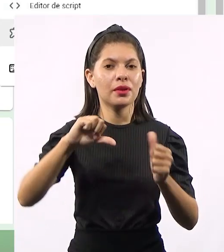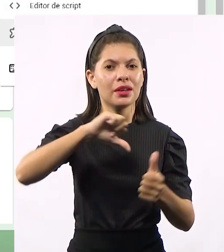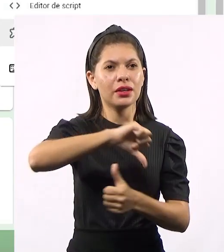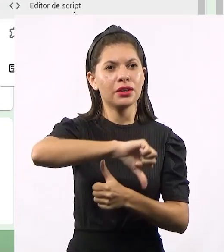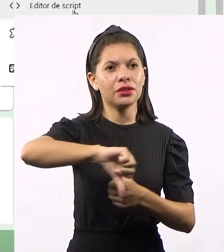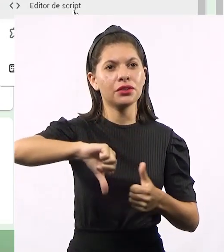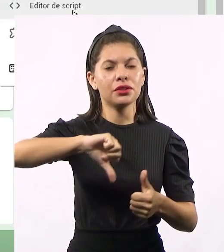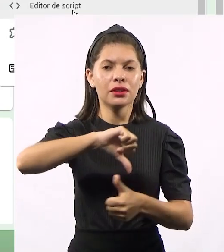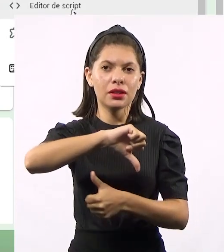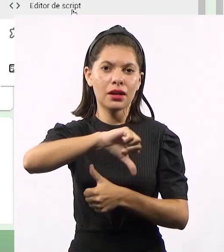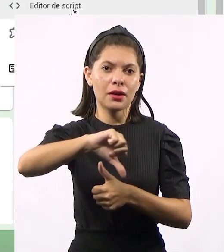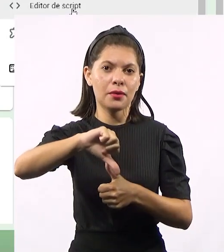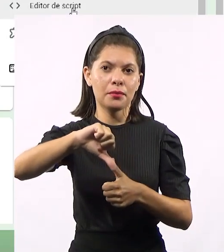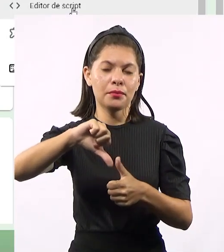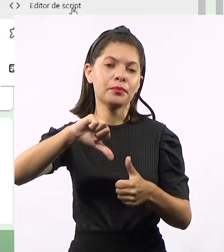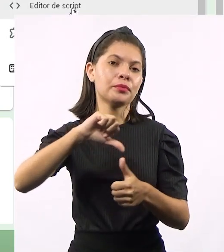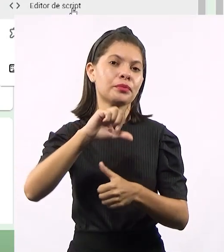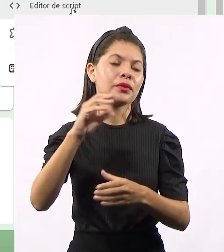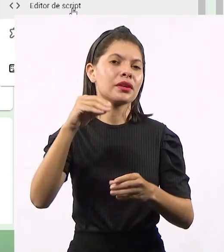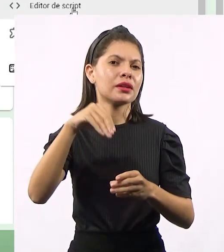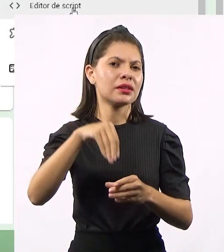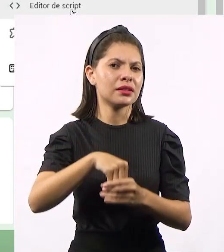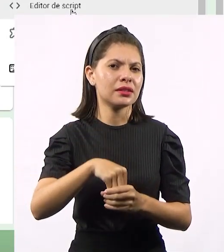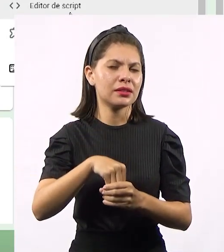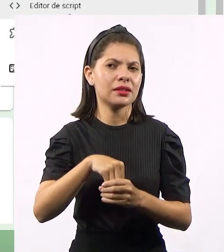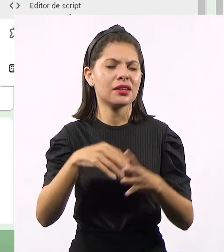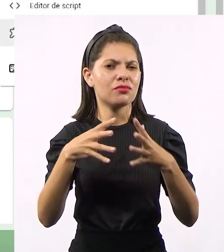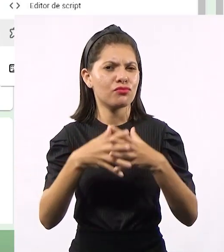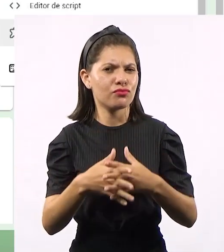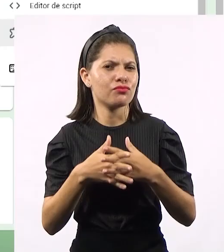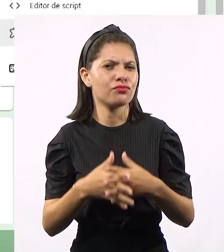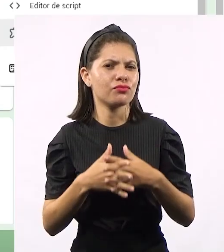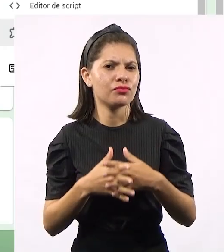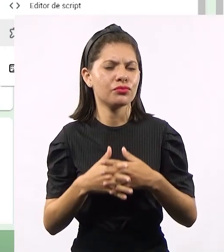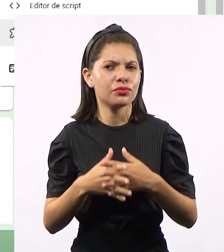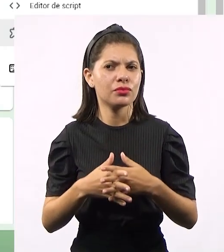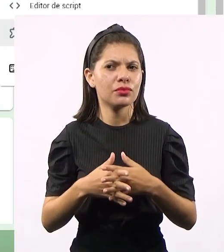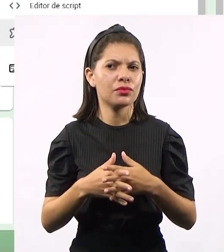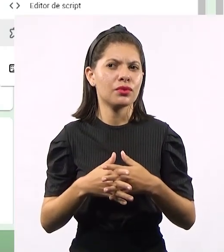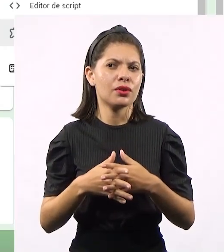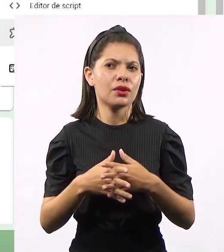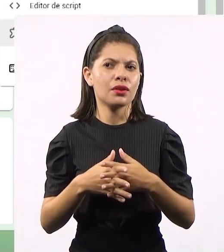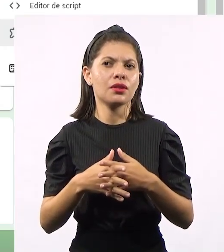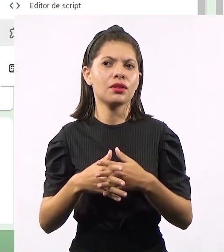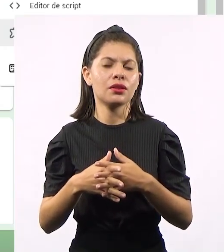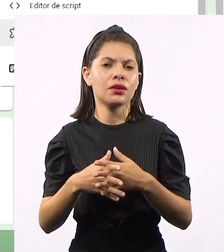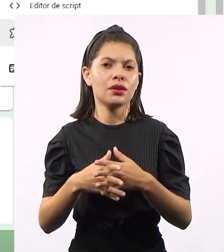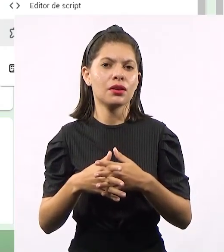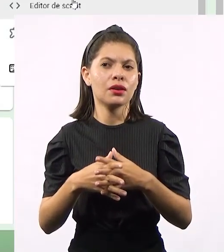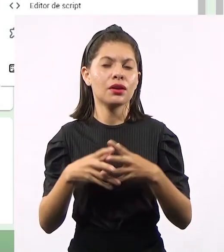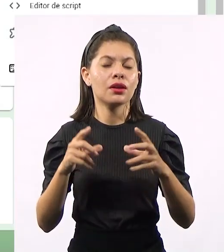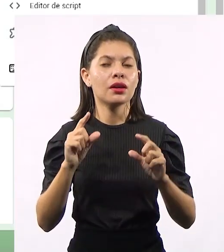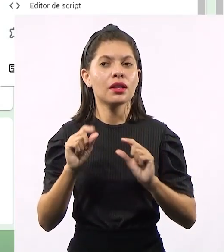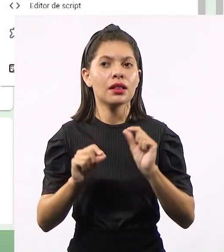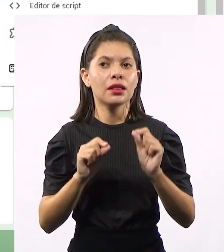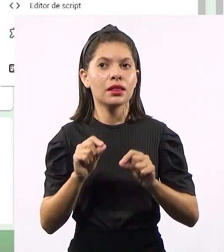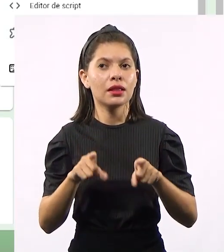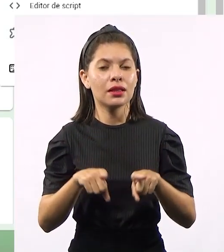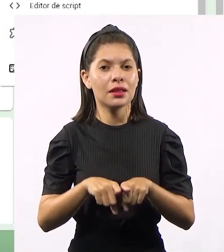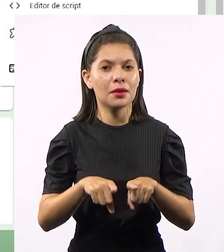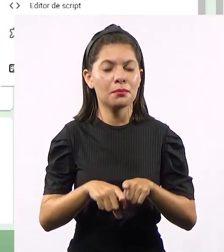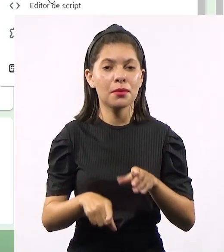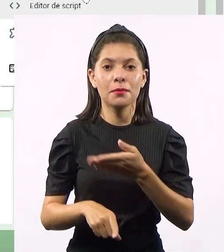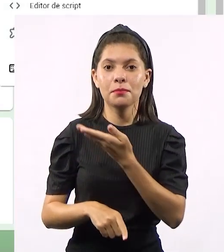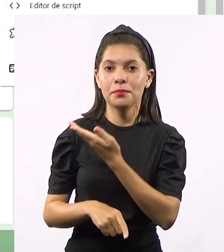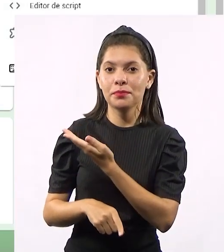de script, que é até inserir algumas restrições mais complexas, instalar complementos que vão permitir tabulações, mas essas são